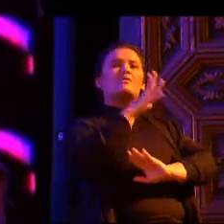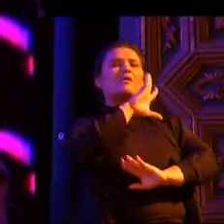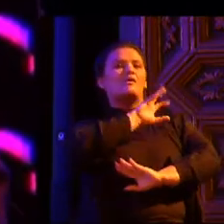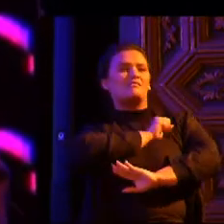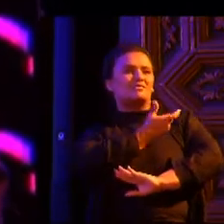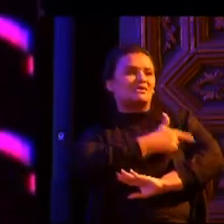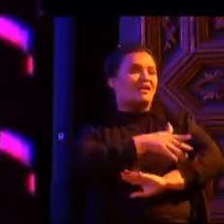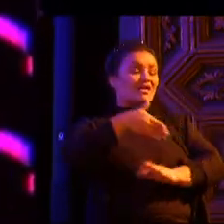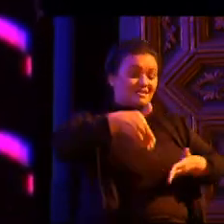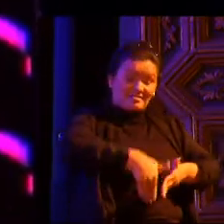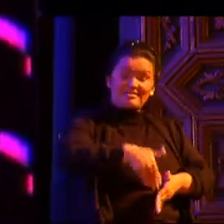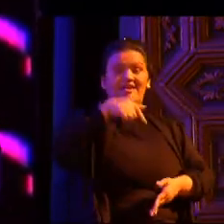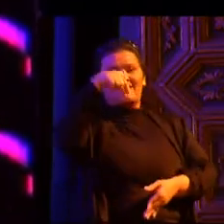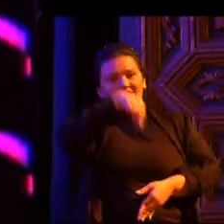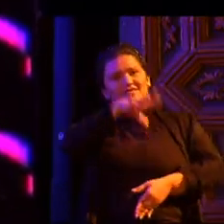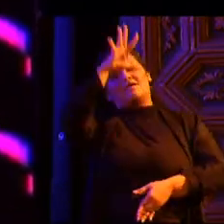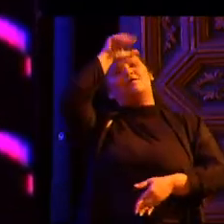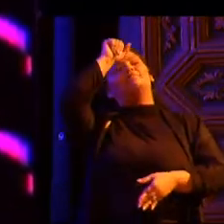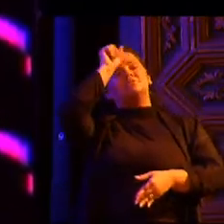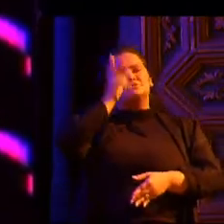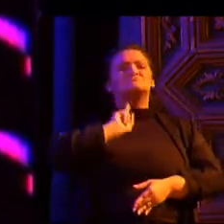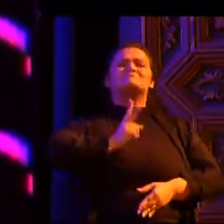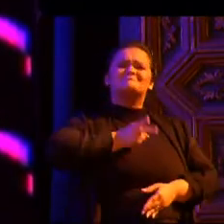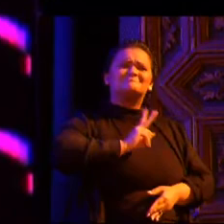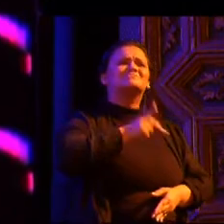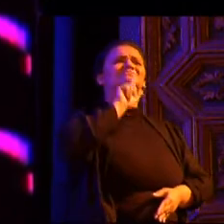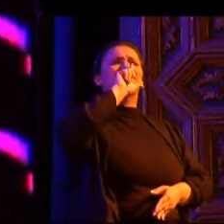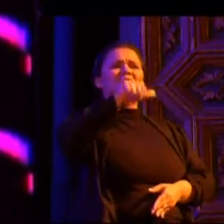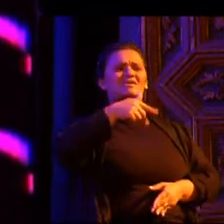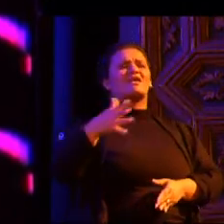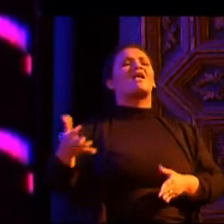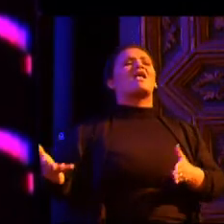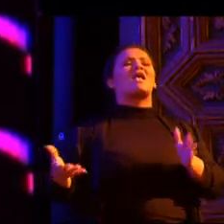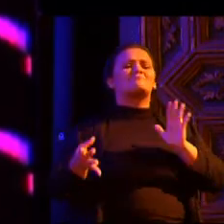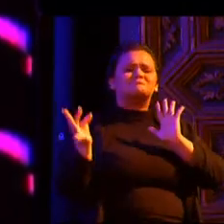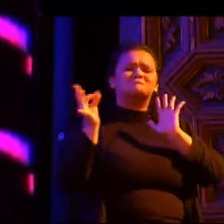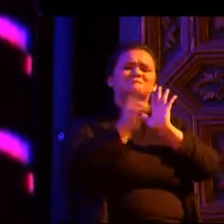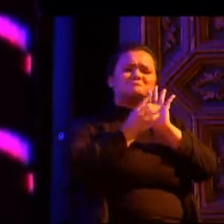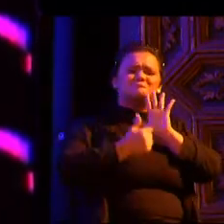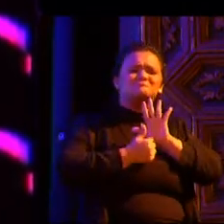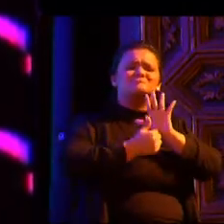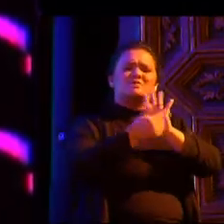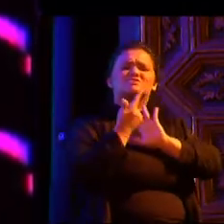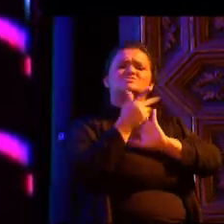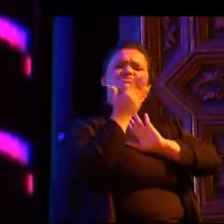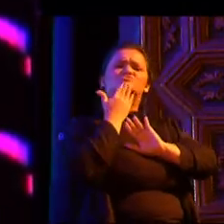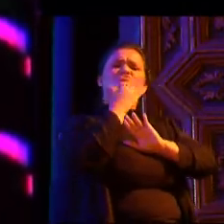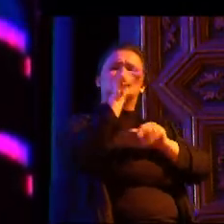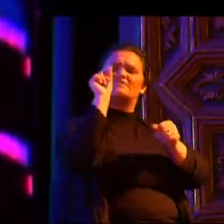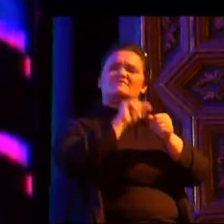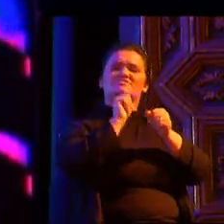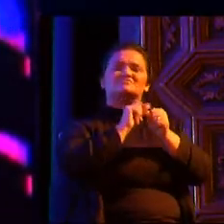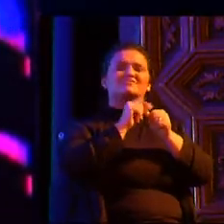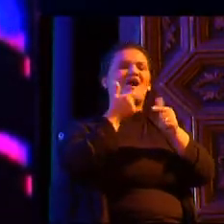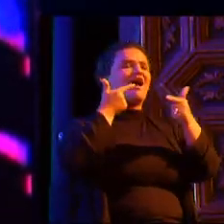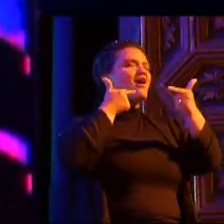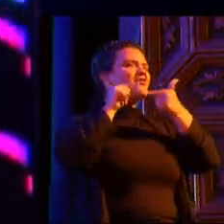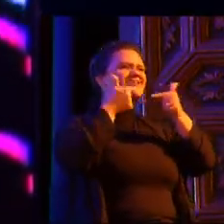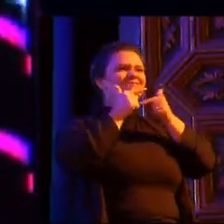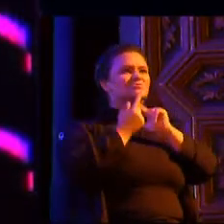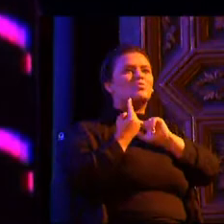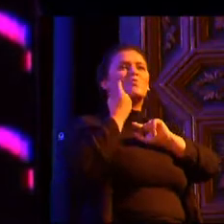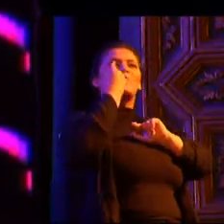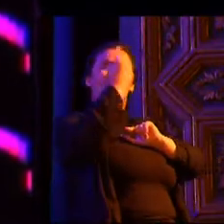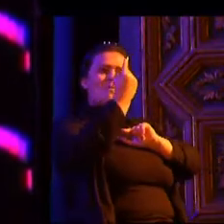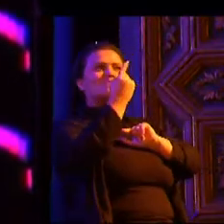a Amazônia. A Amazônia sempre foi e será reconhecida em sua obra. Sua gargalhada farta e única